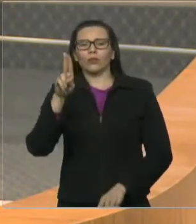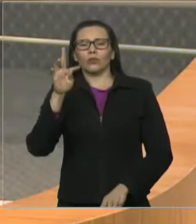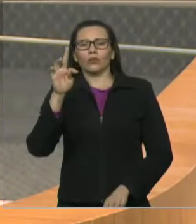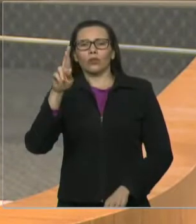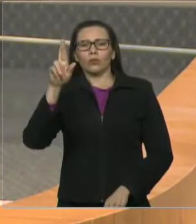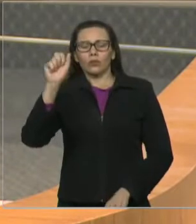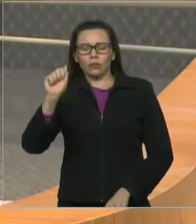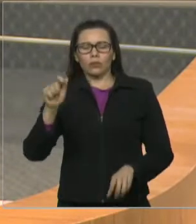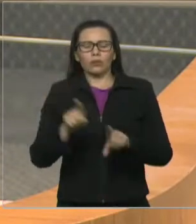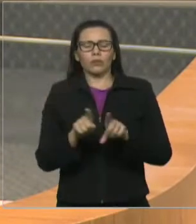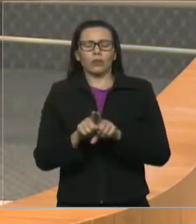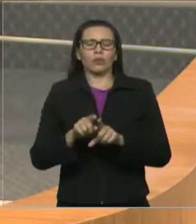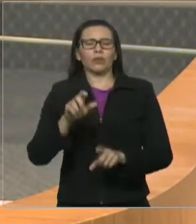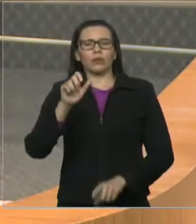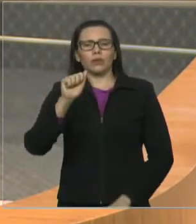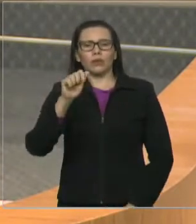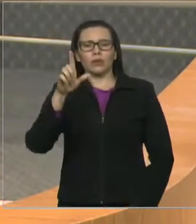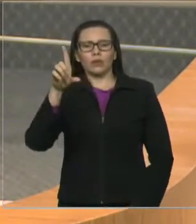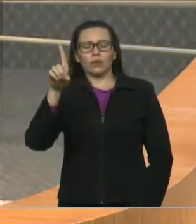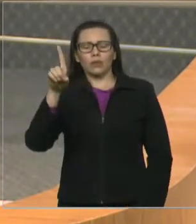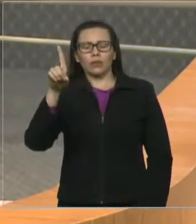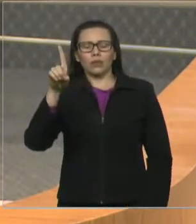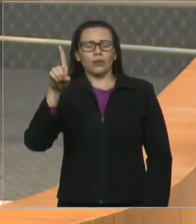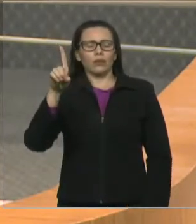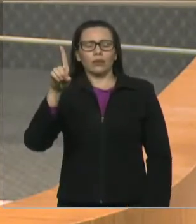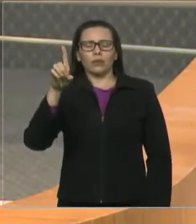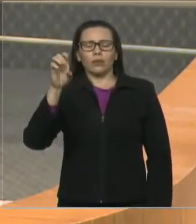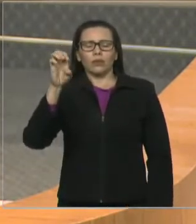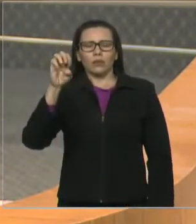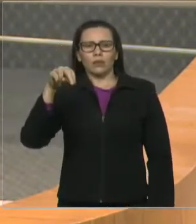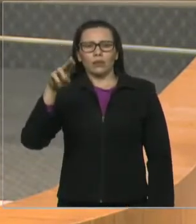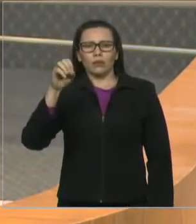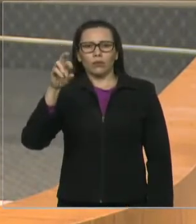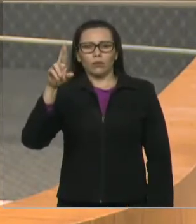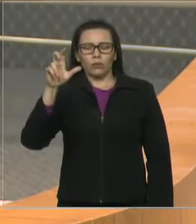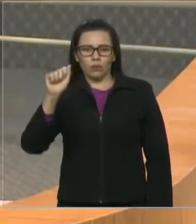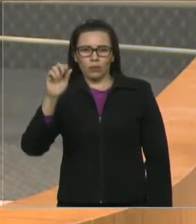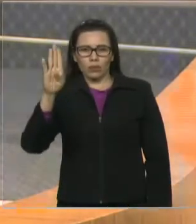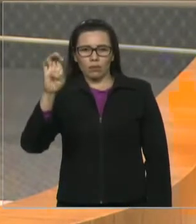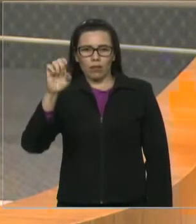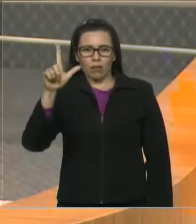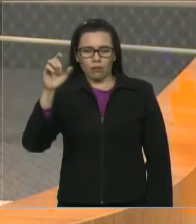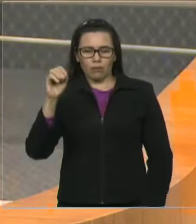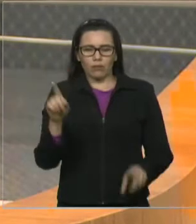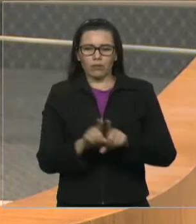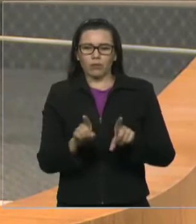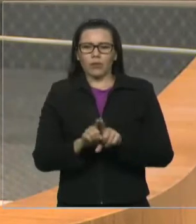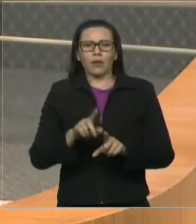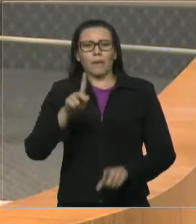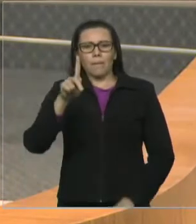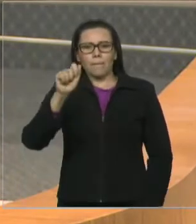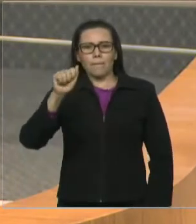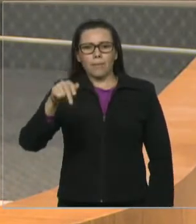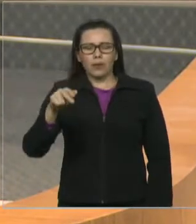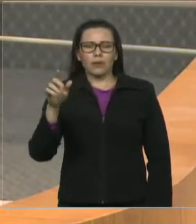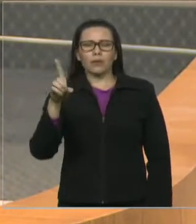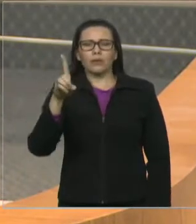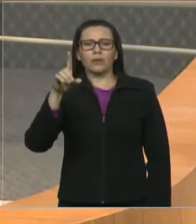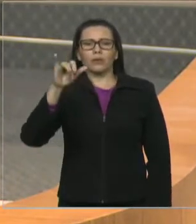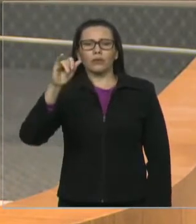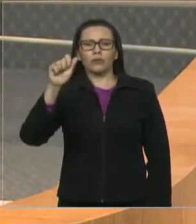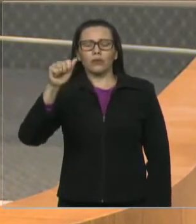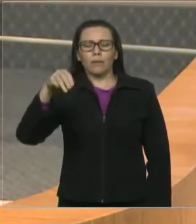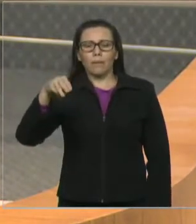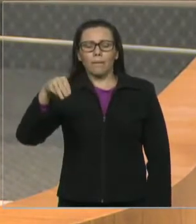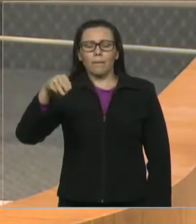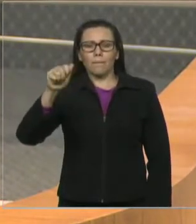Hospital Pan Diamante. 300 exames por mês não resolve a demanda. Então, nessa reunião, nós pudemos